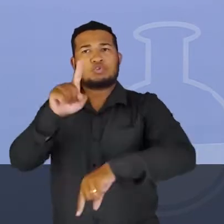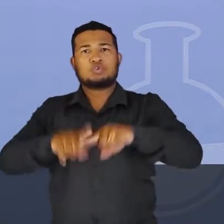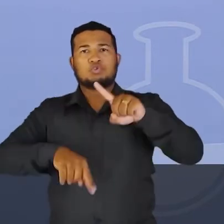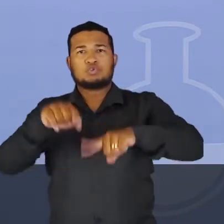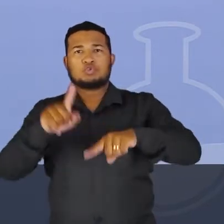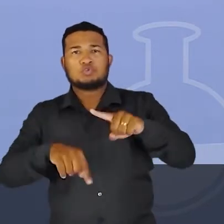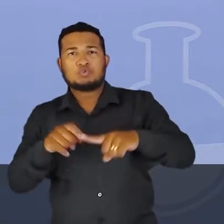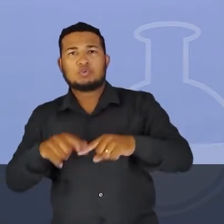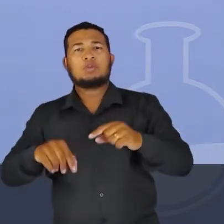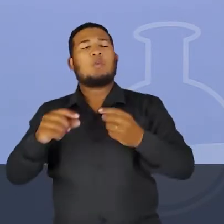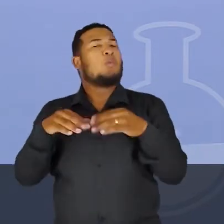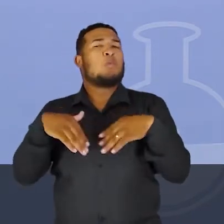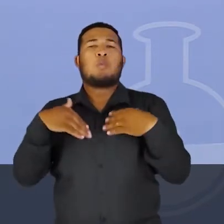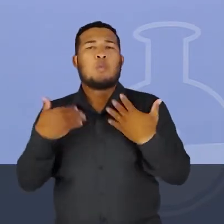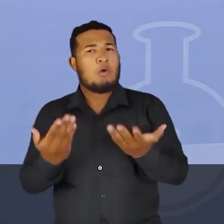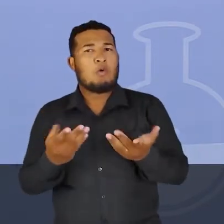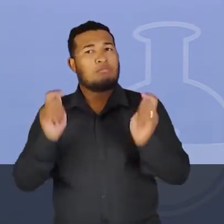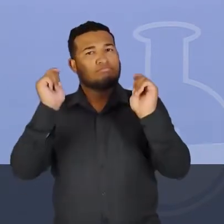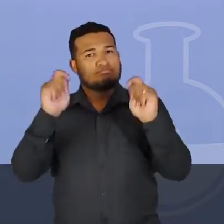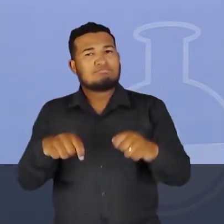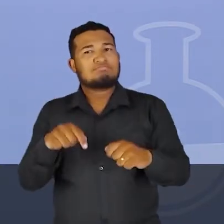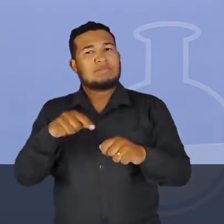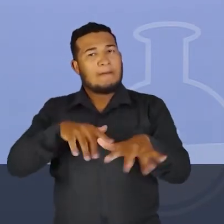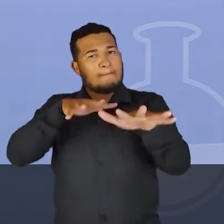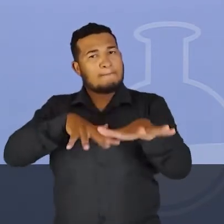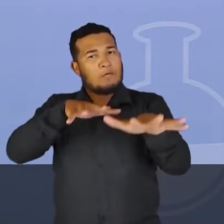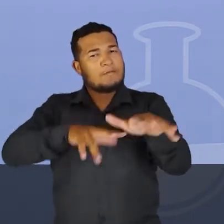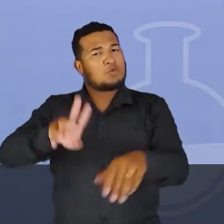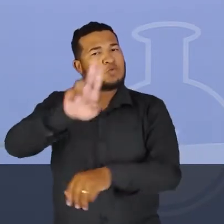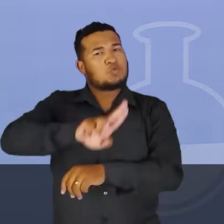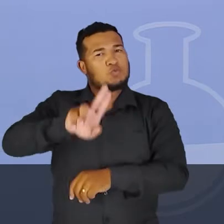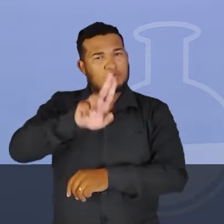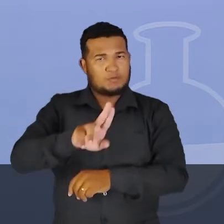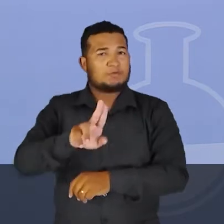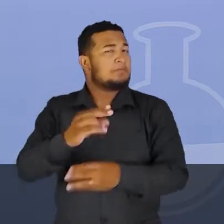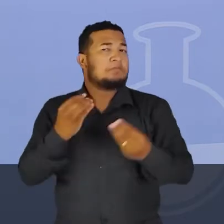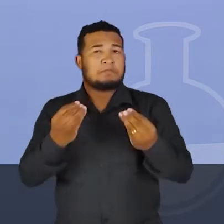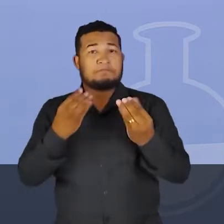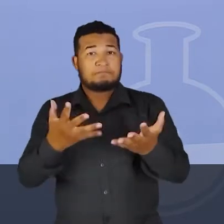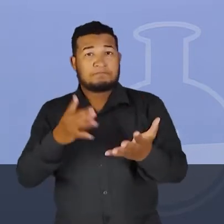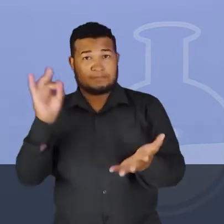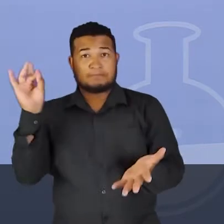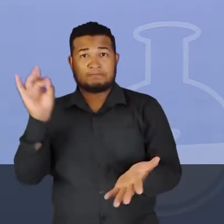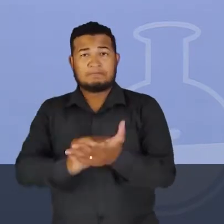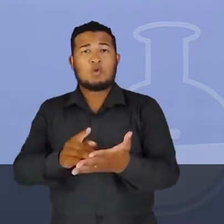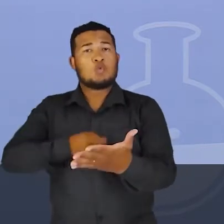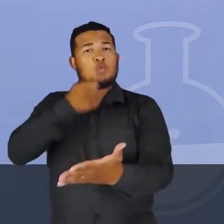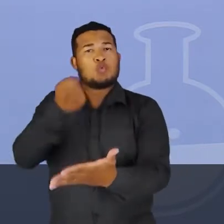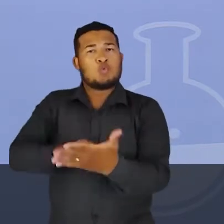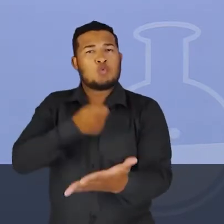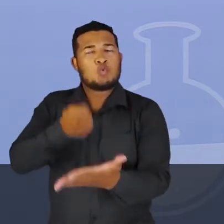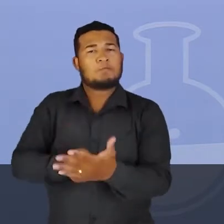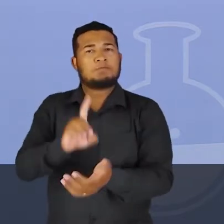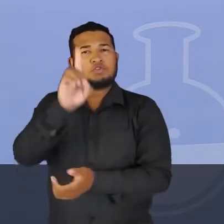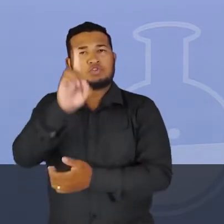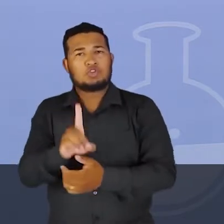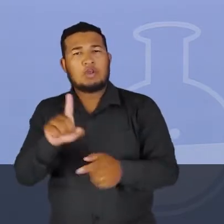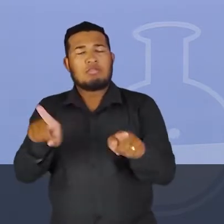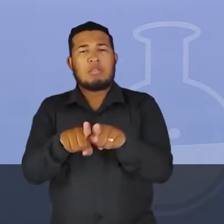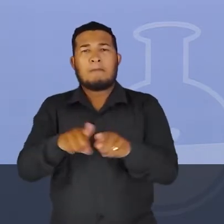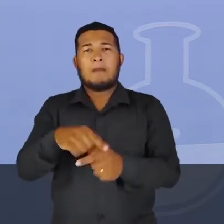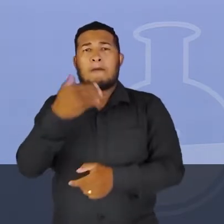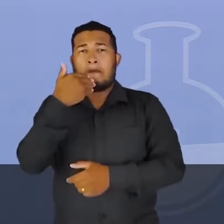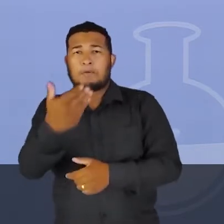ferramentas, quais são os instrumentos que aquele movimento vai utilizar para reivindicar, para